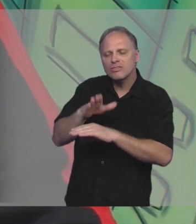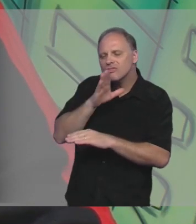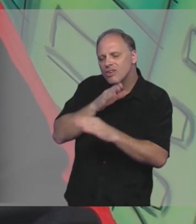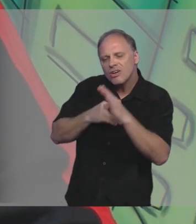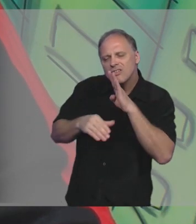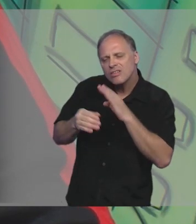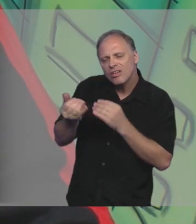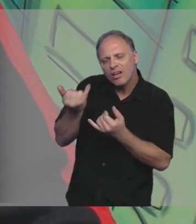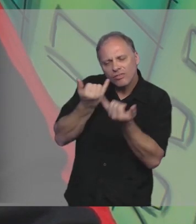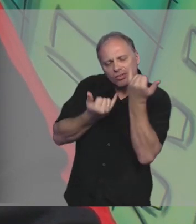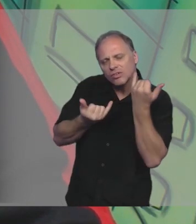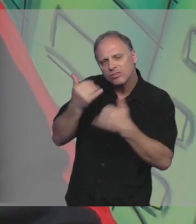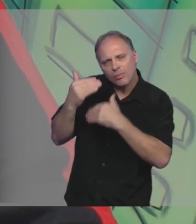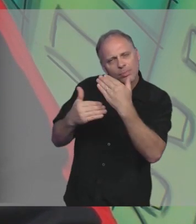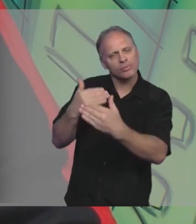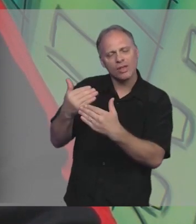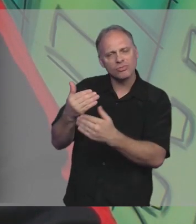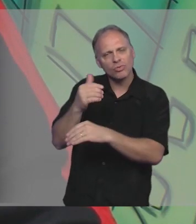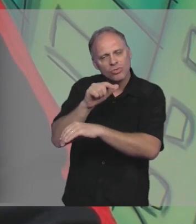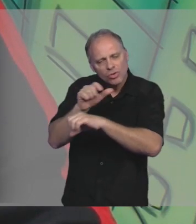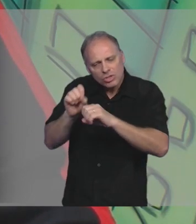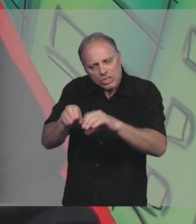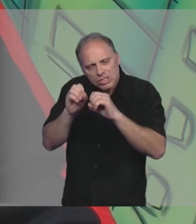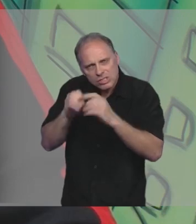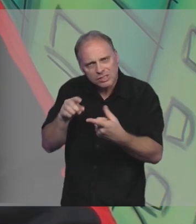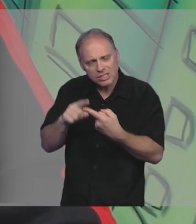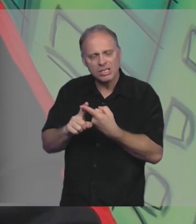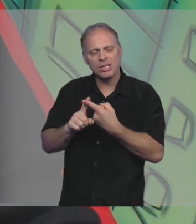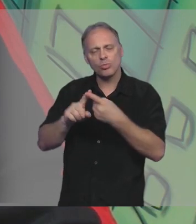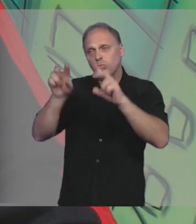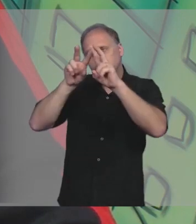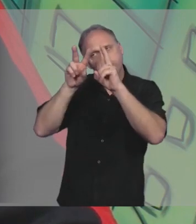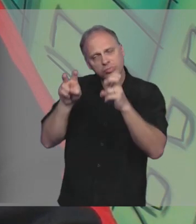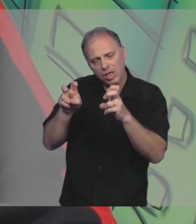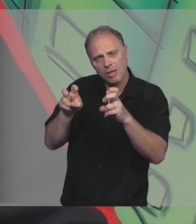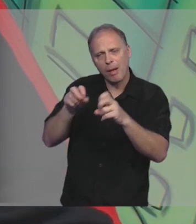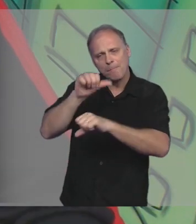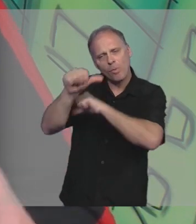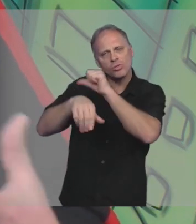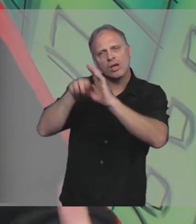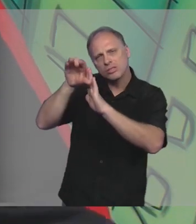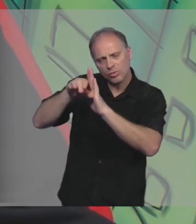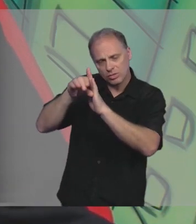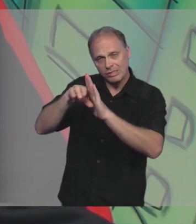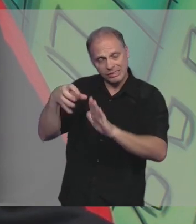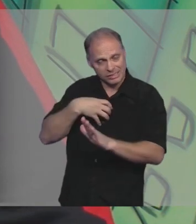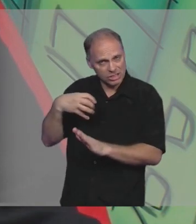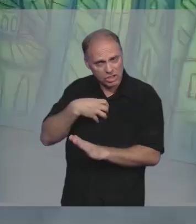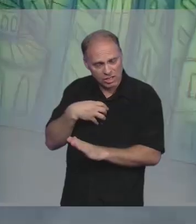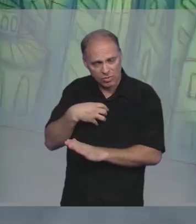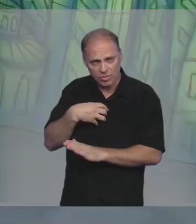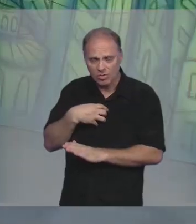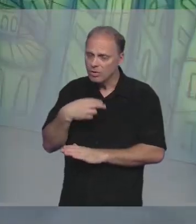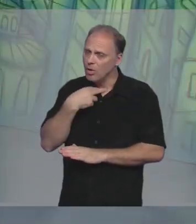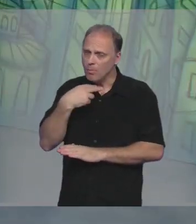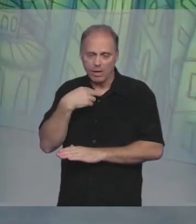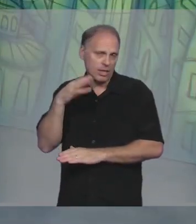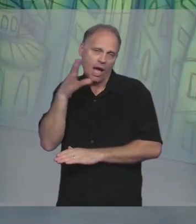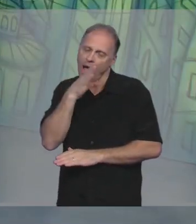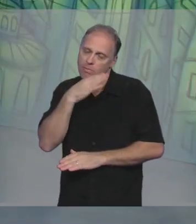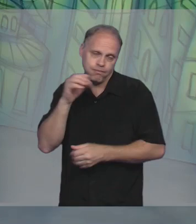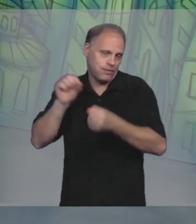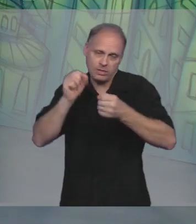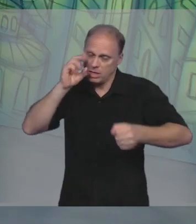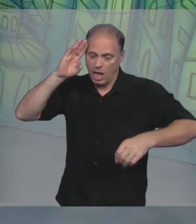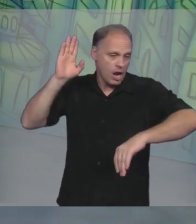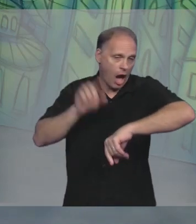processo. Em educação, em mudanças curriculares desta ordem, a gente não pode ter pressa, a gente tem